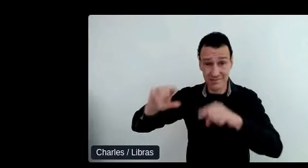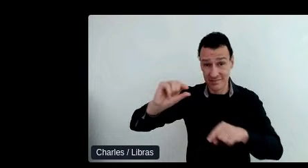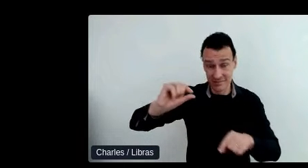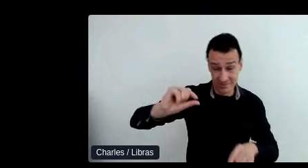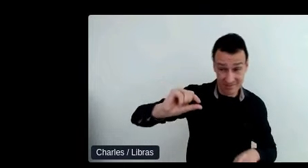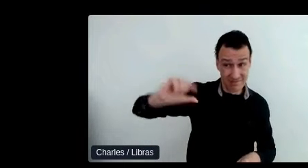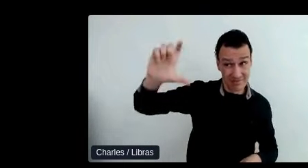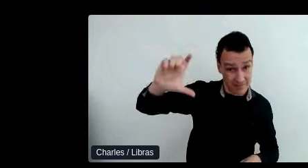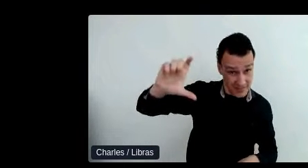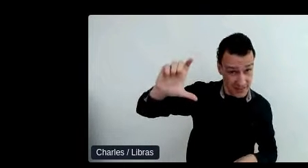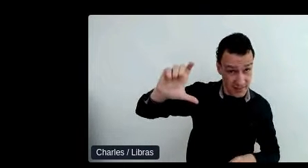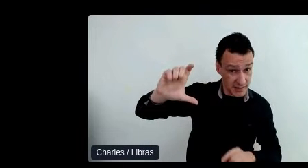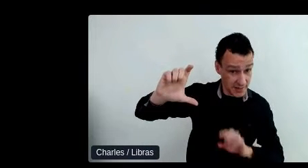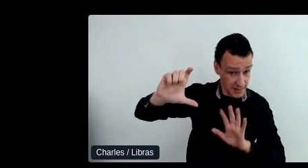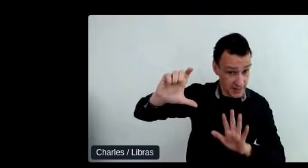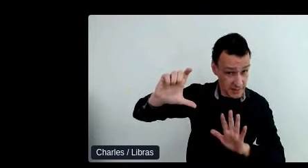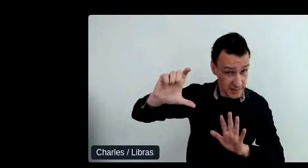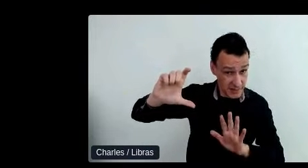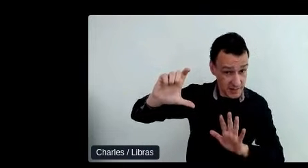o viés